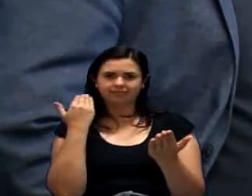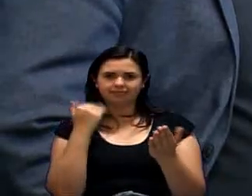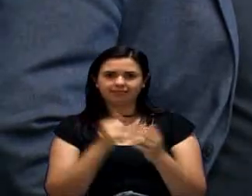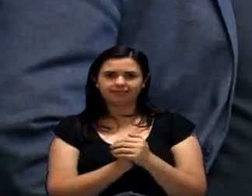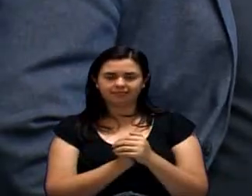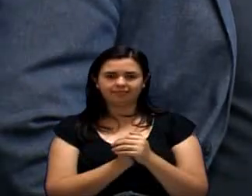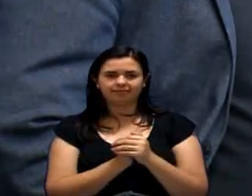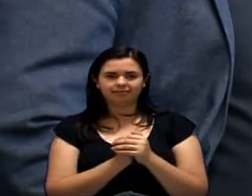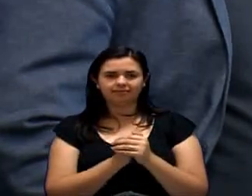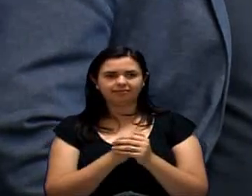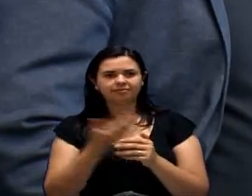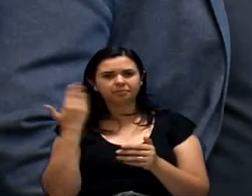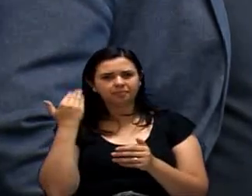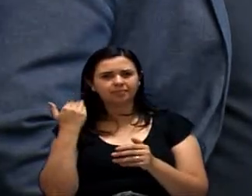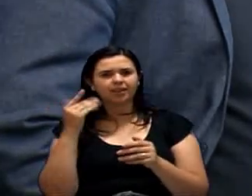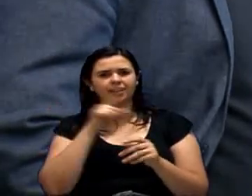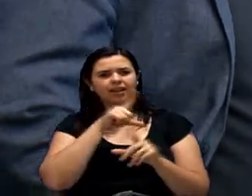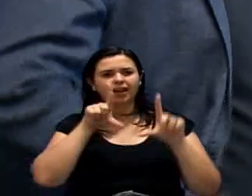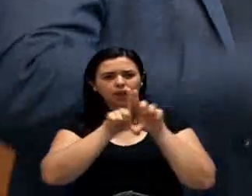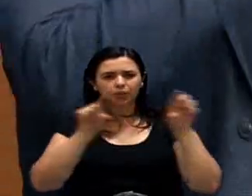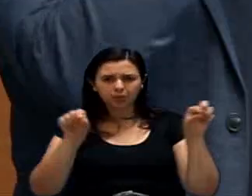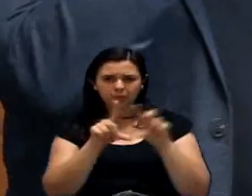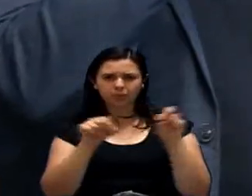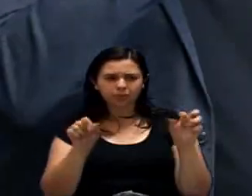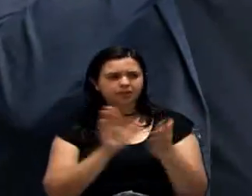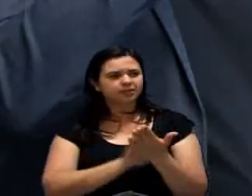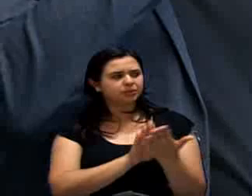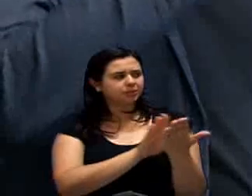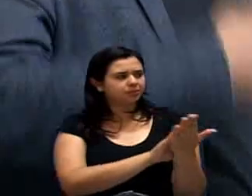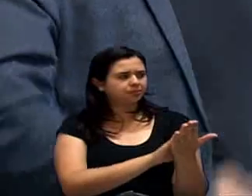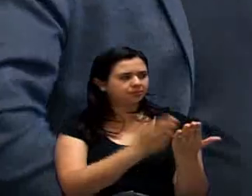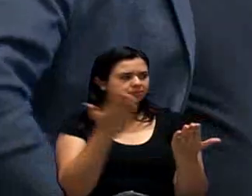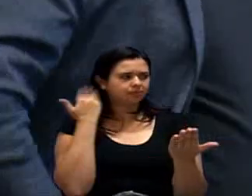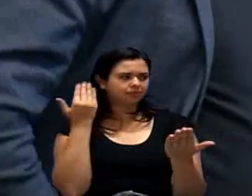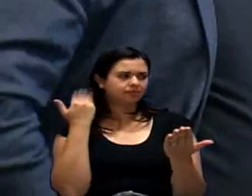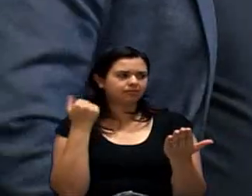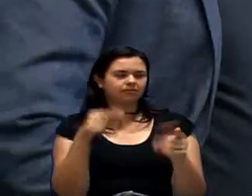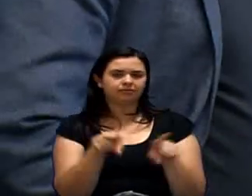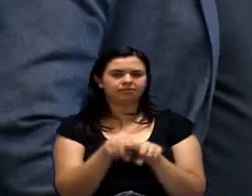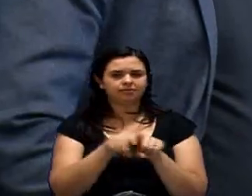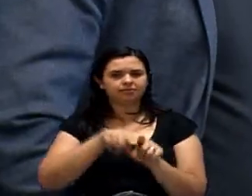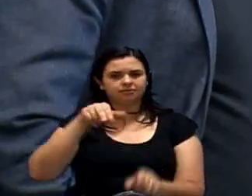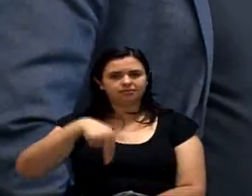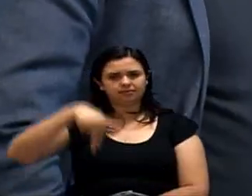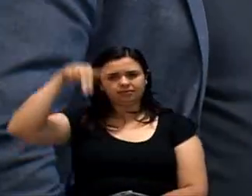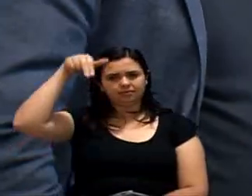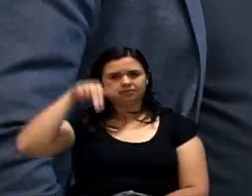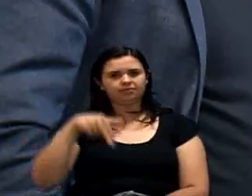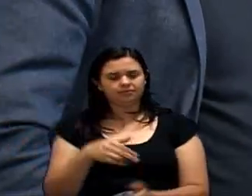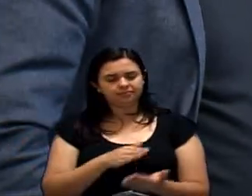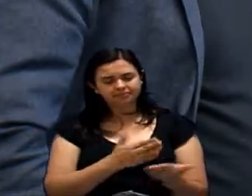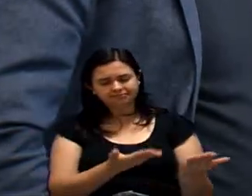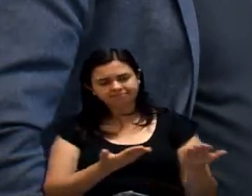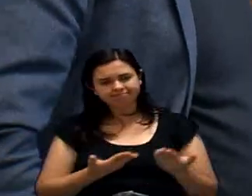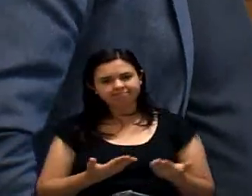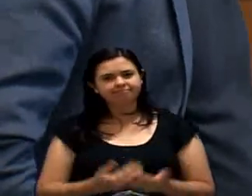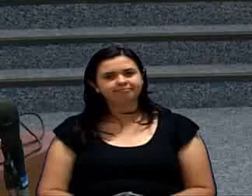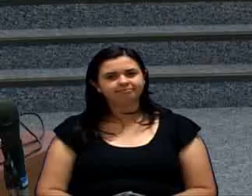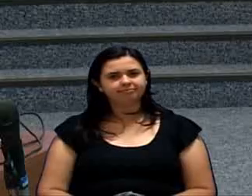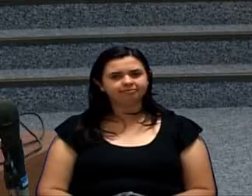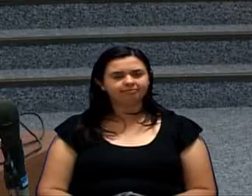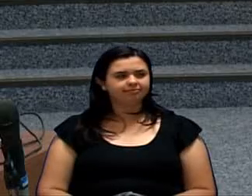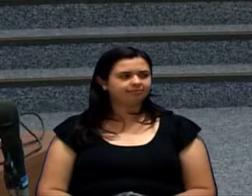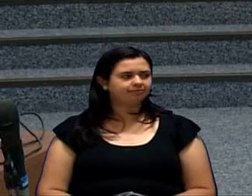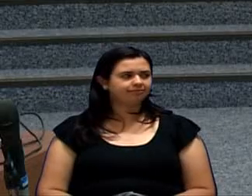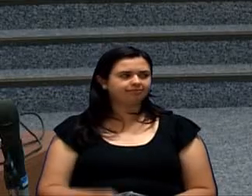contasse para nós aqui, porque foi muito importante para Sorocaba, para você e para os raízes do Nordeste. Por favor.